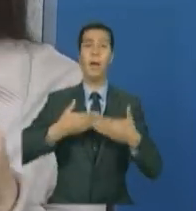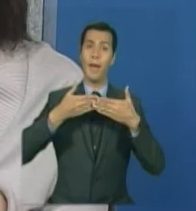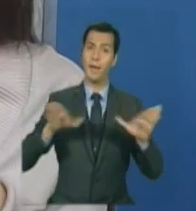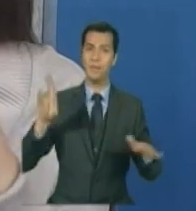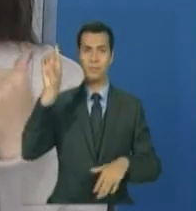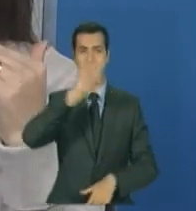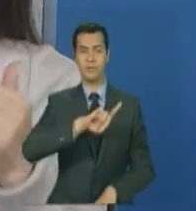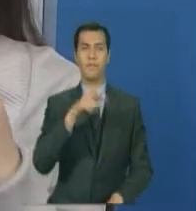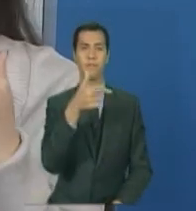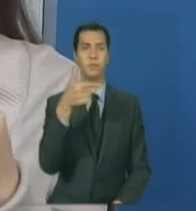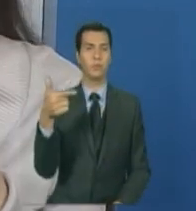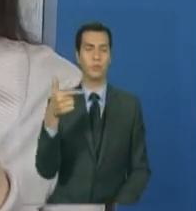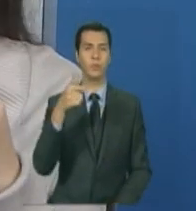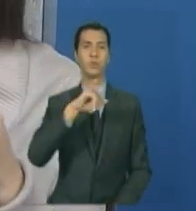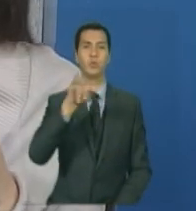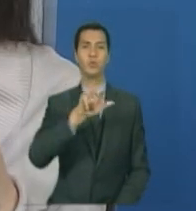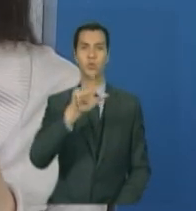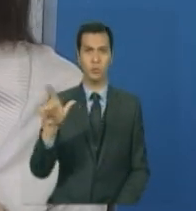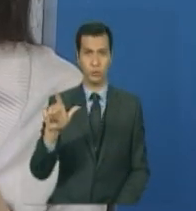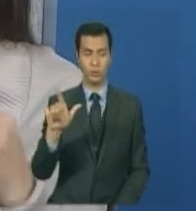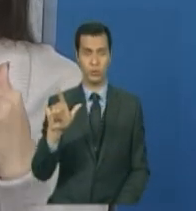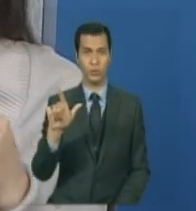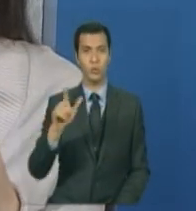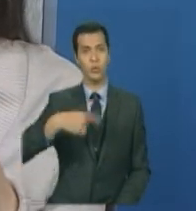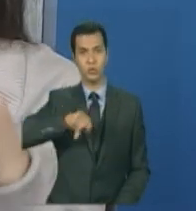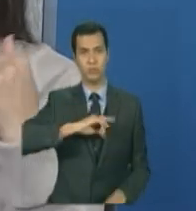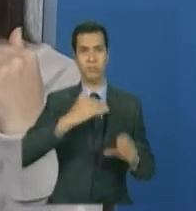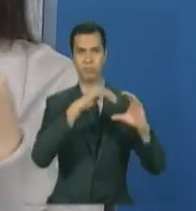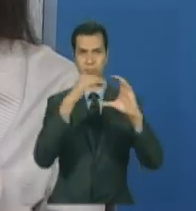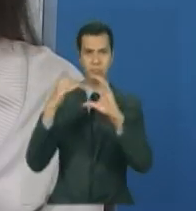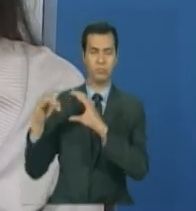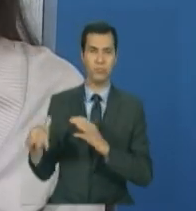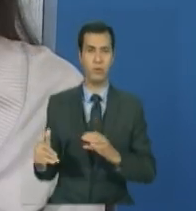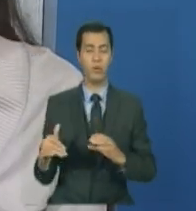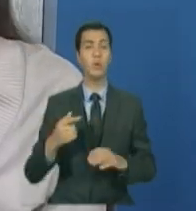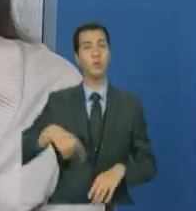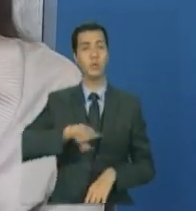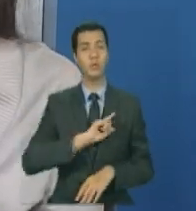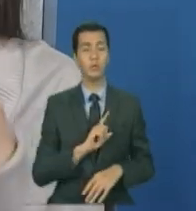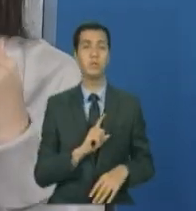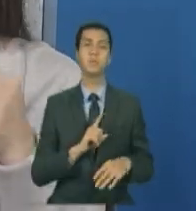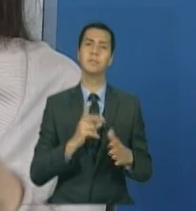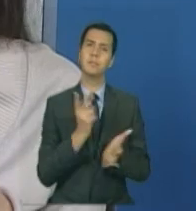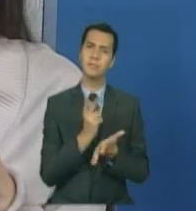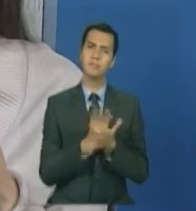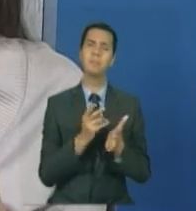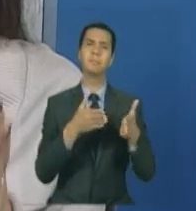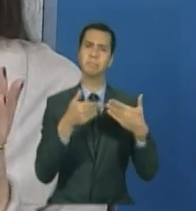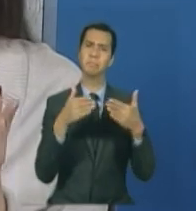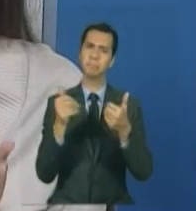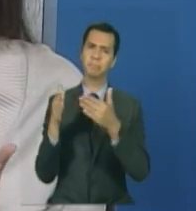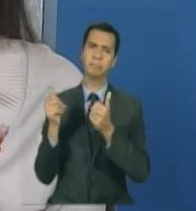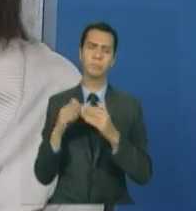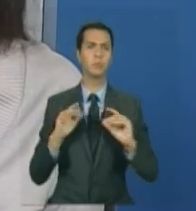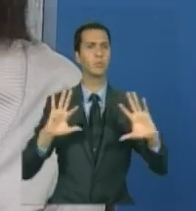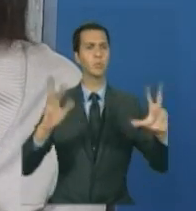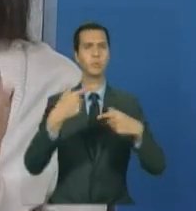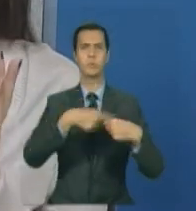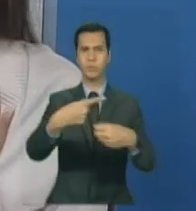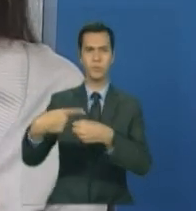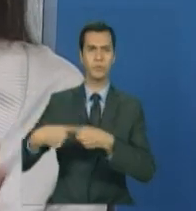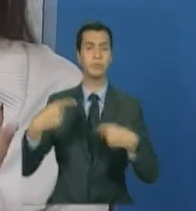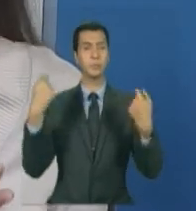temos solicitado constantemente que os municípios atualizem o endereço de e-mail e passem um e-mail para redes